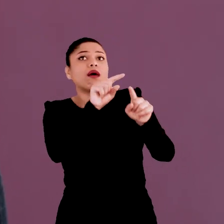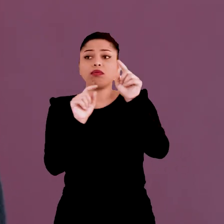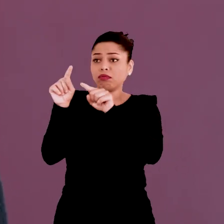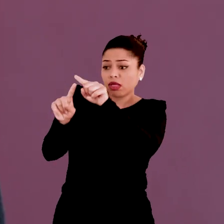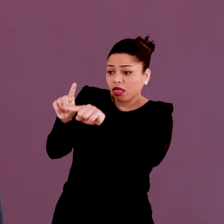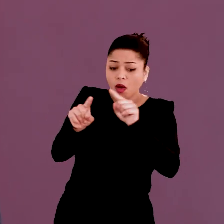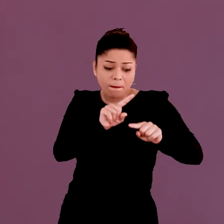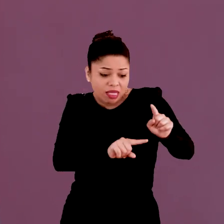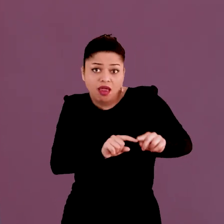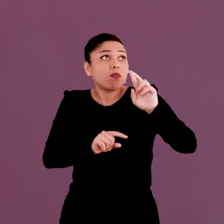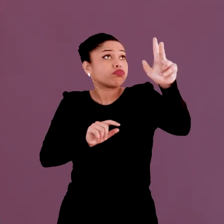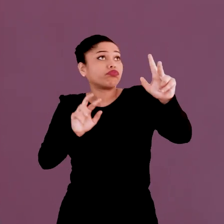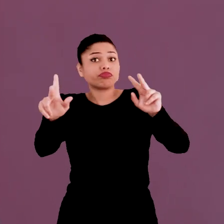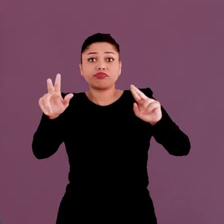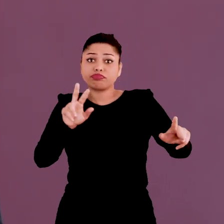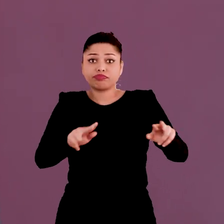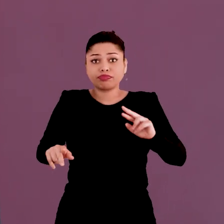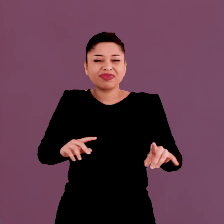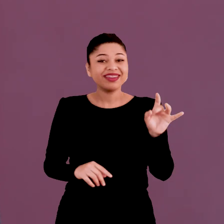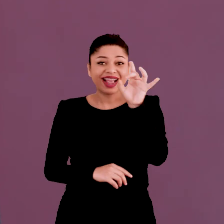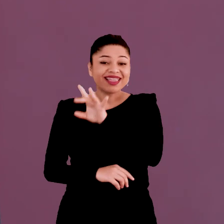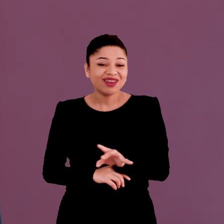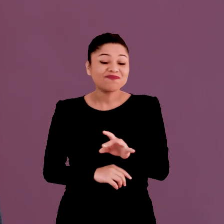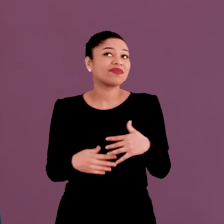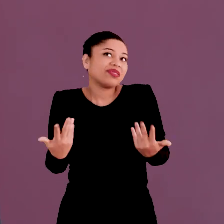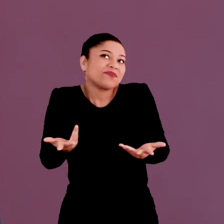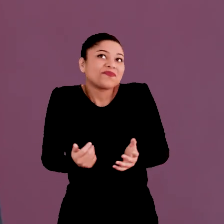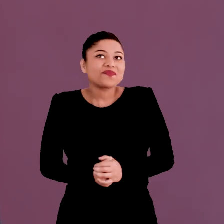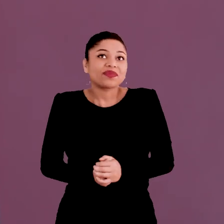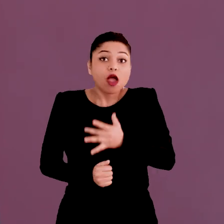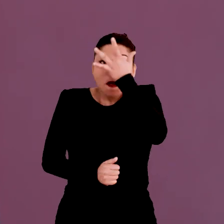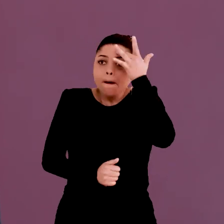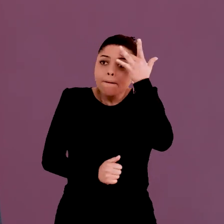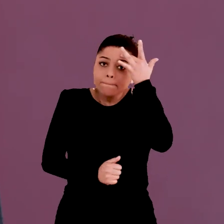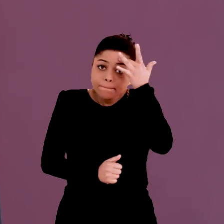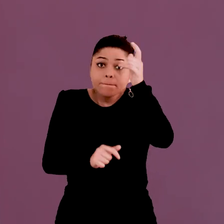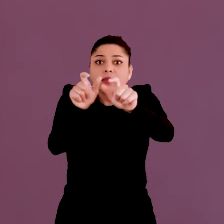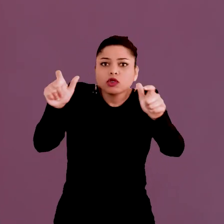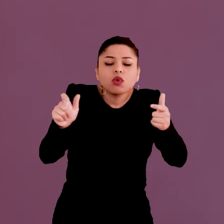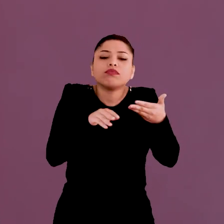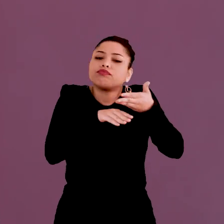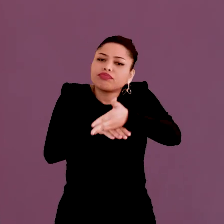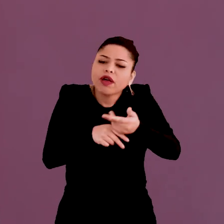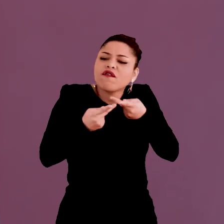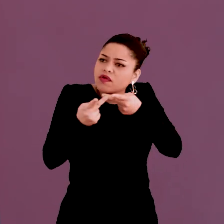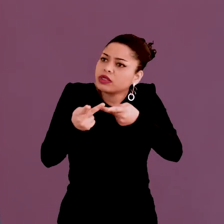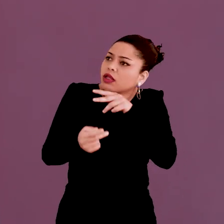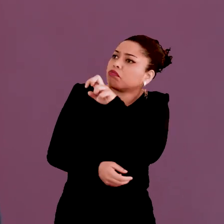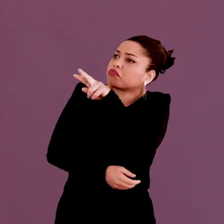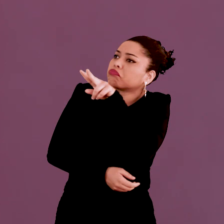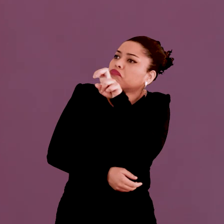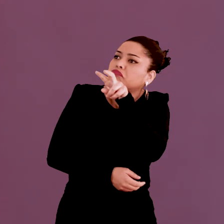um pouco sobre esse projeto, então o público pode entender melhor